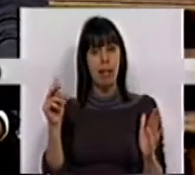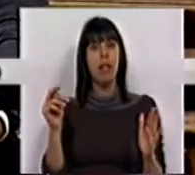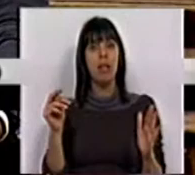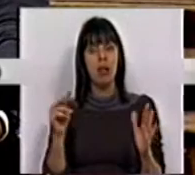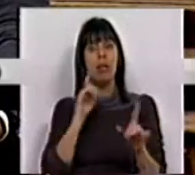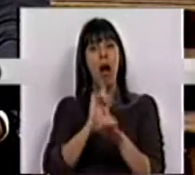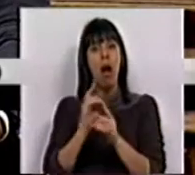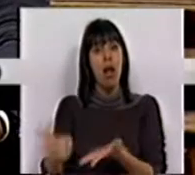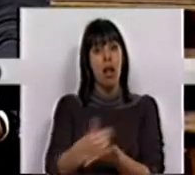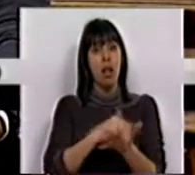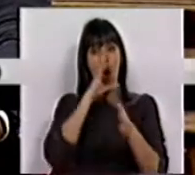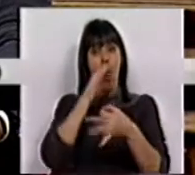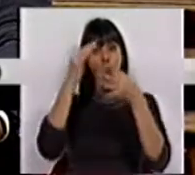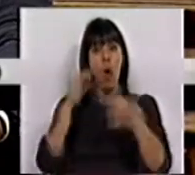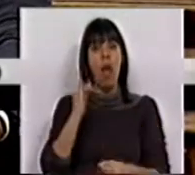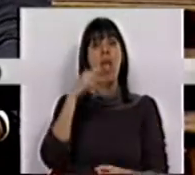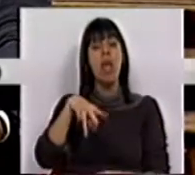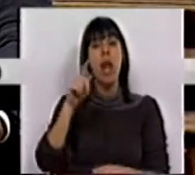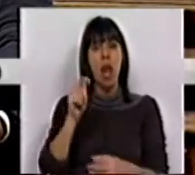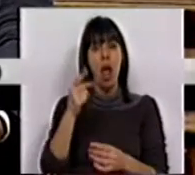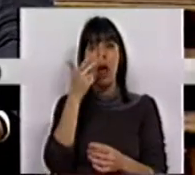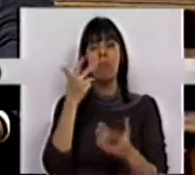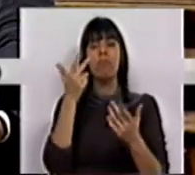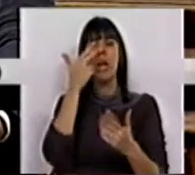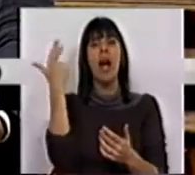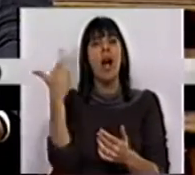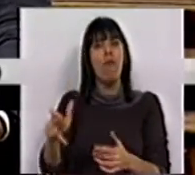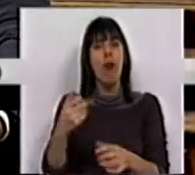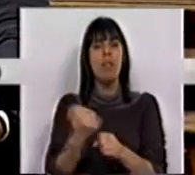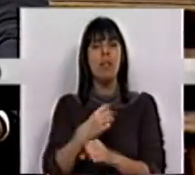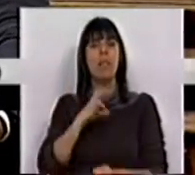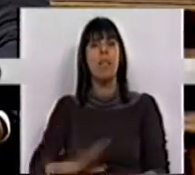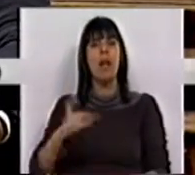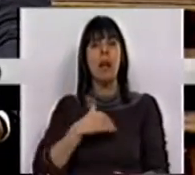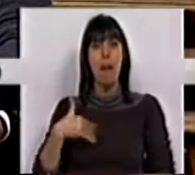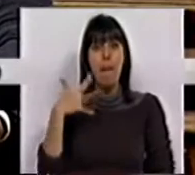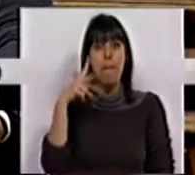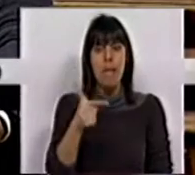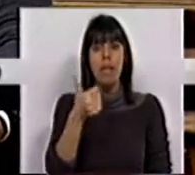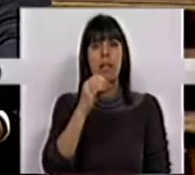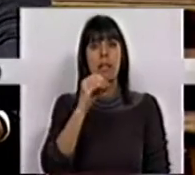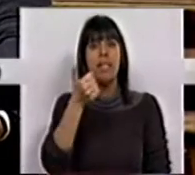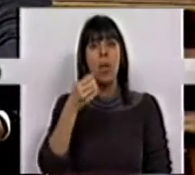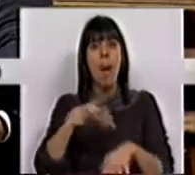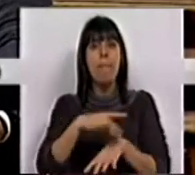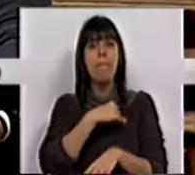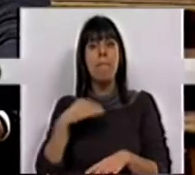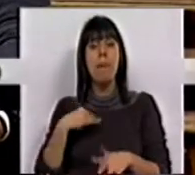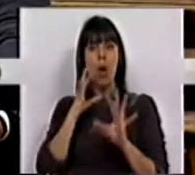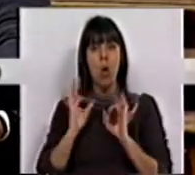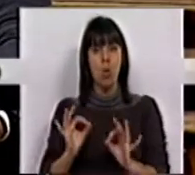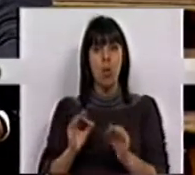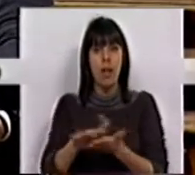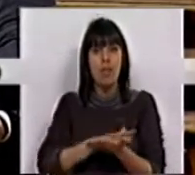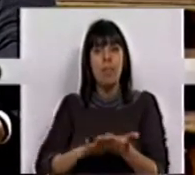2013, de acordo com os dados oficiais do INE, aposentaram-se do Serviço Nacional de Saúde 1.050 médicos de